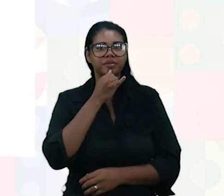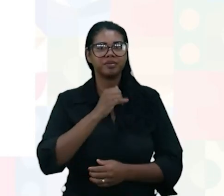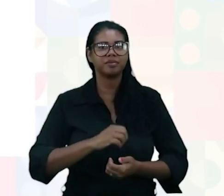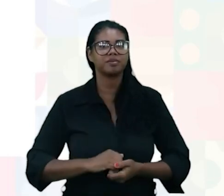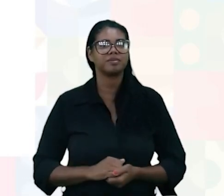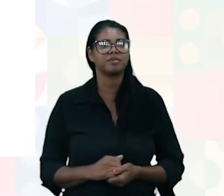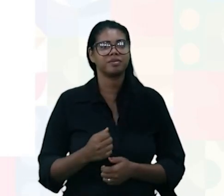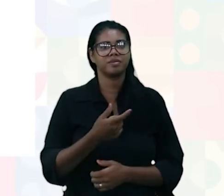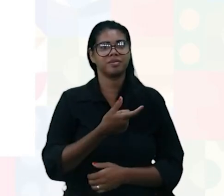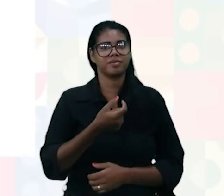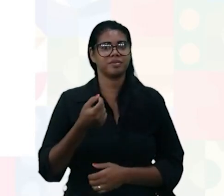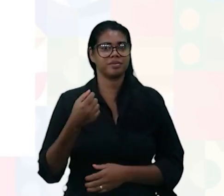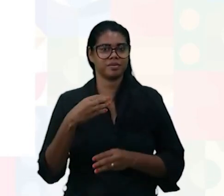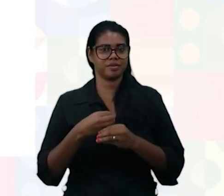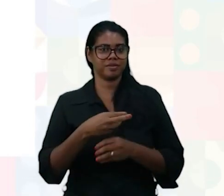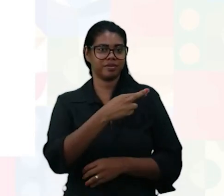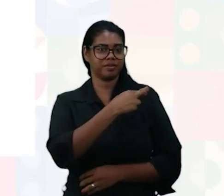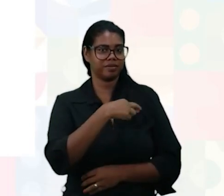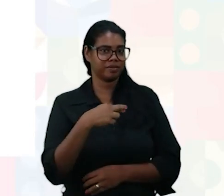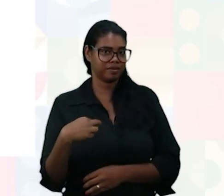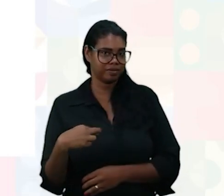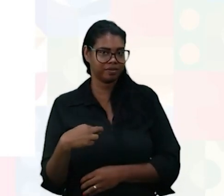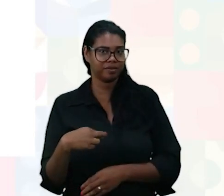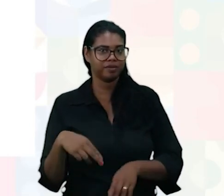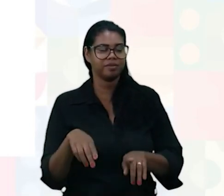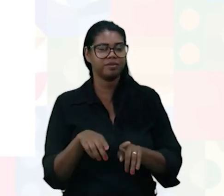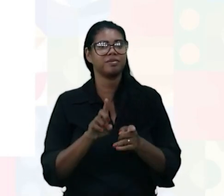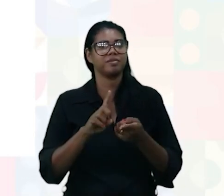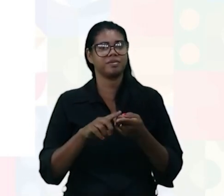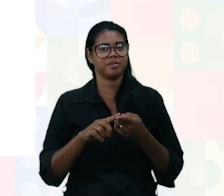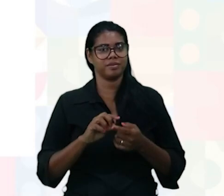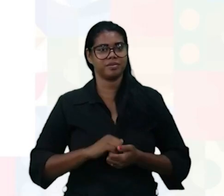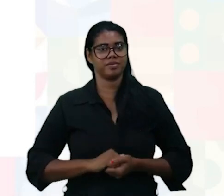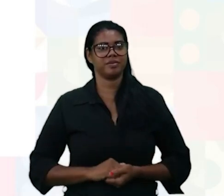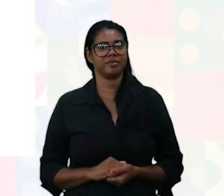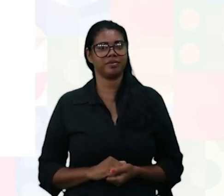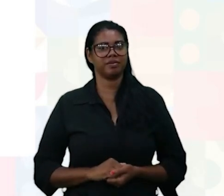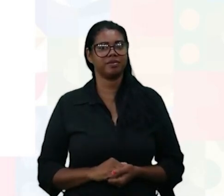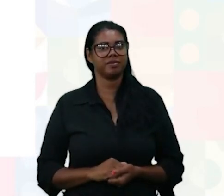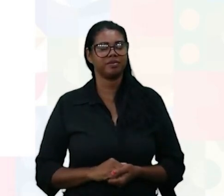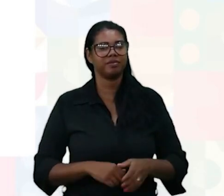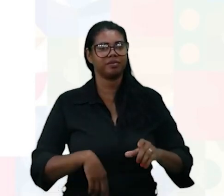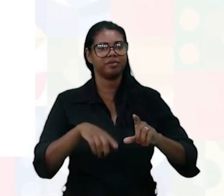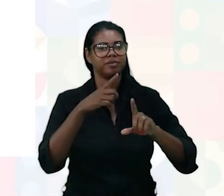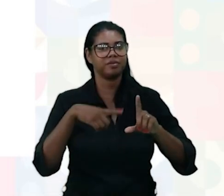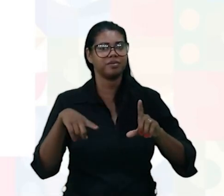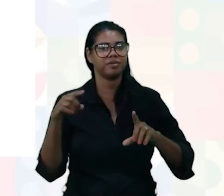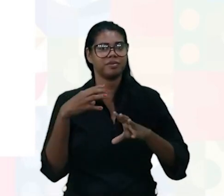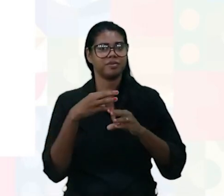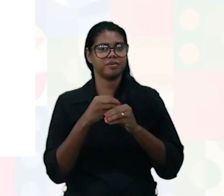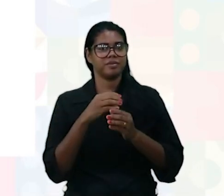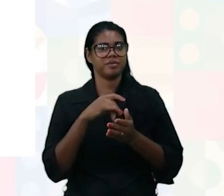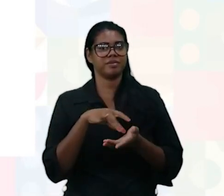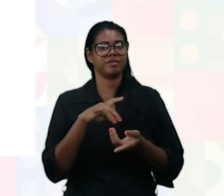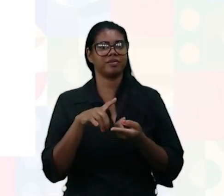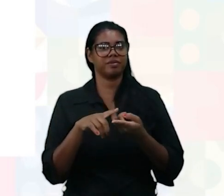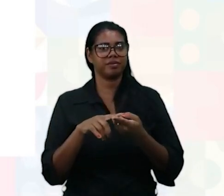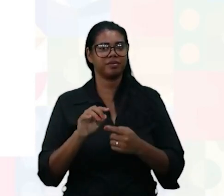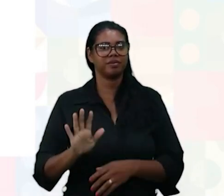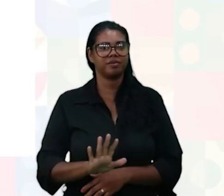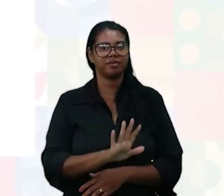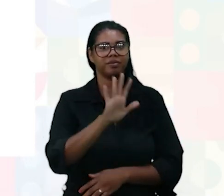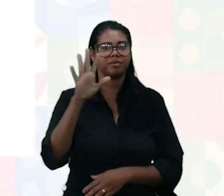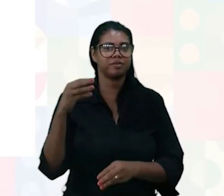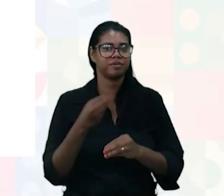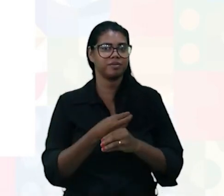200 é de religião, dentro da classificação bibliográfica. E dentro dessa classificação, essa grande área chamada